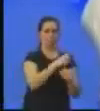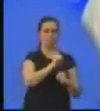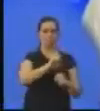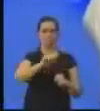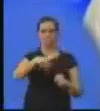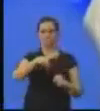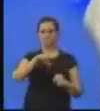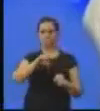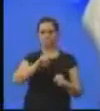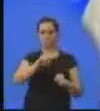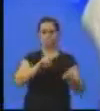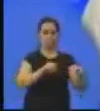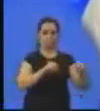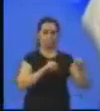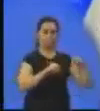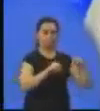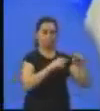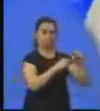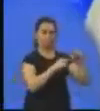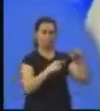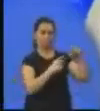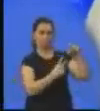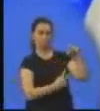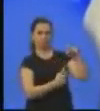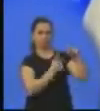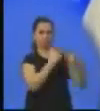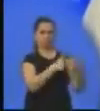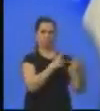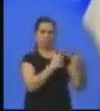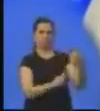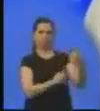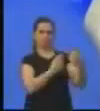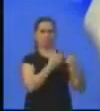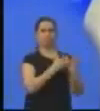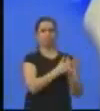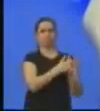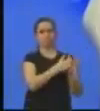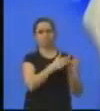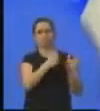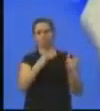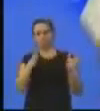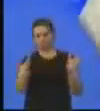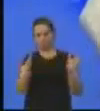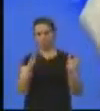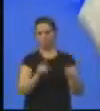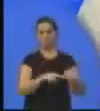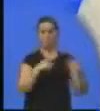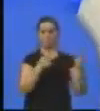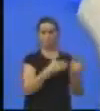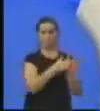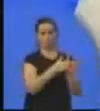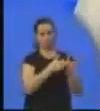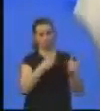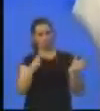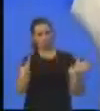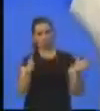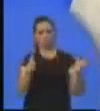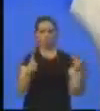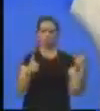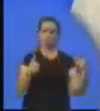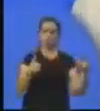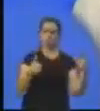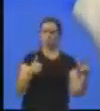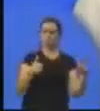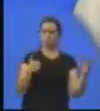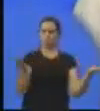de x sobre 2, dividido por 2, o meu período aumenta. Então, aumentou o meu período.